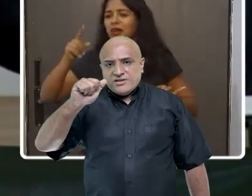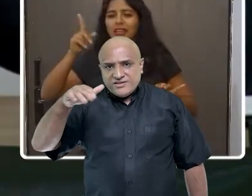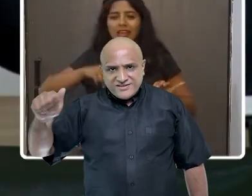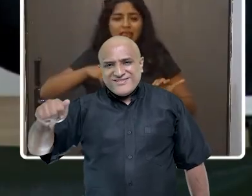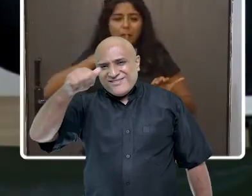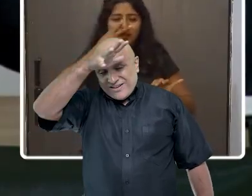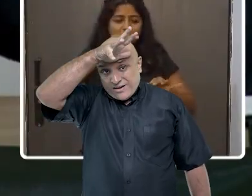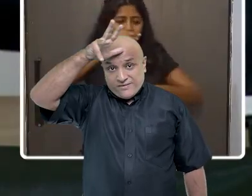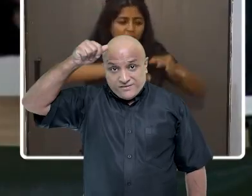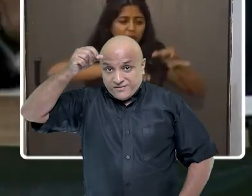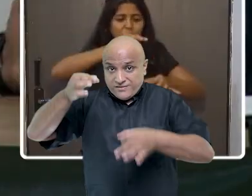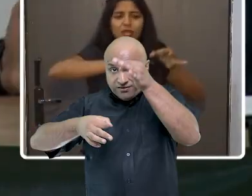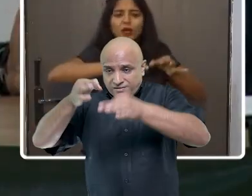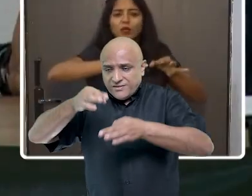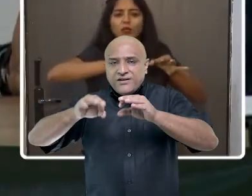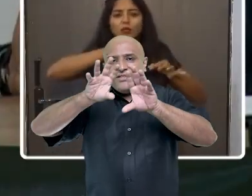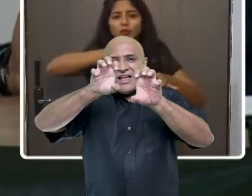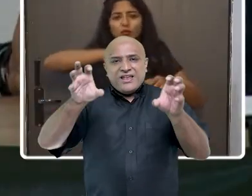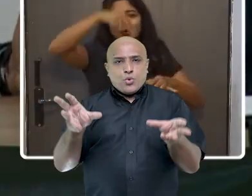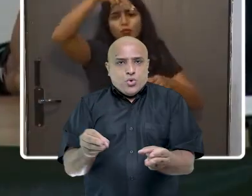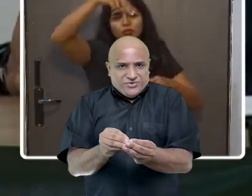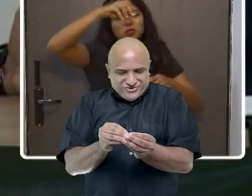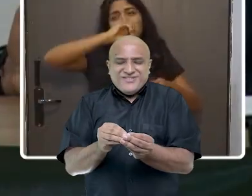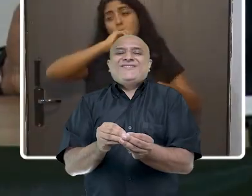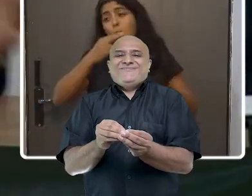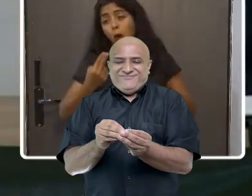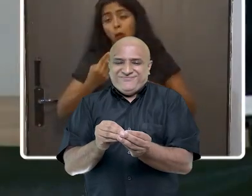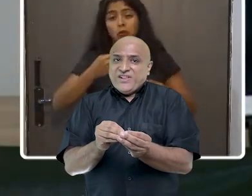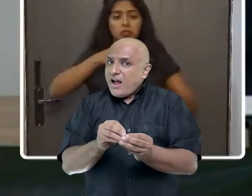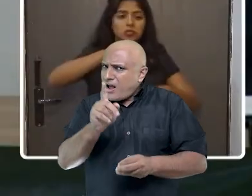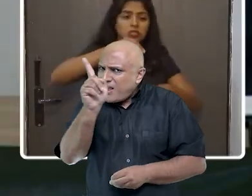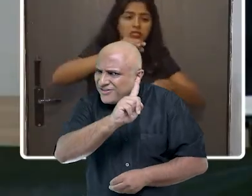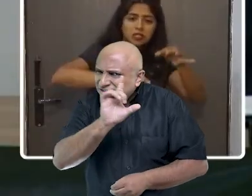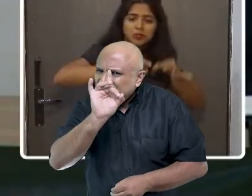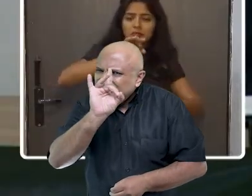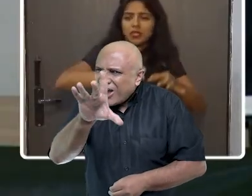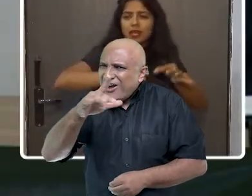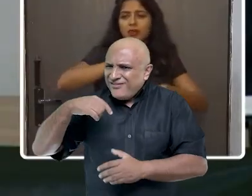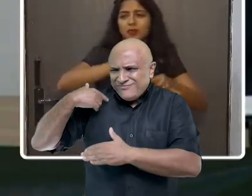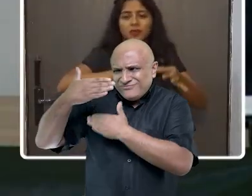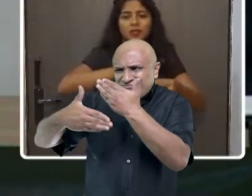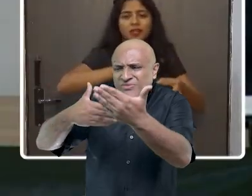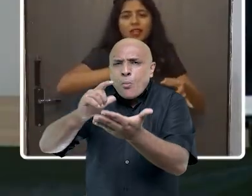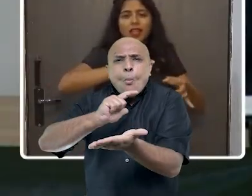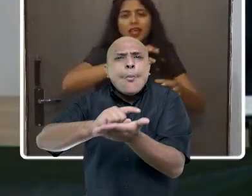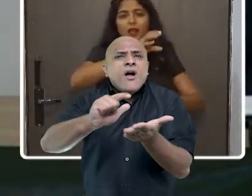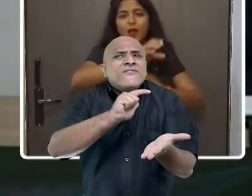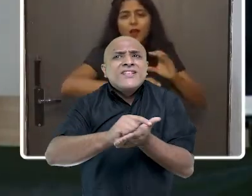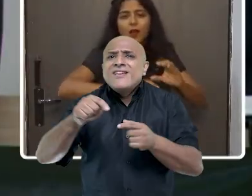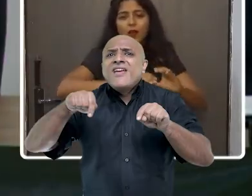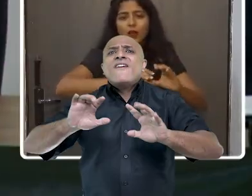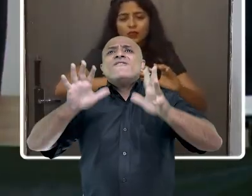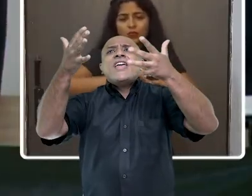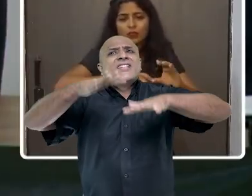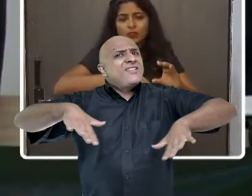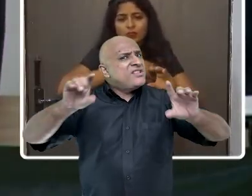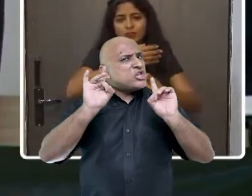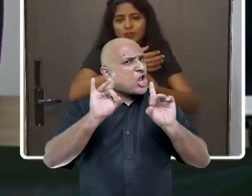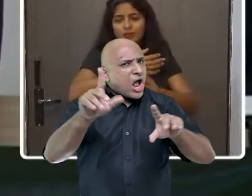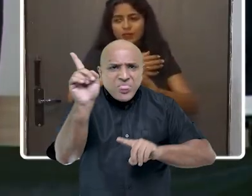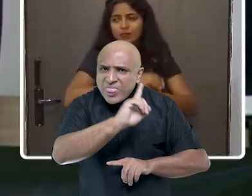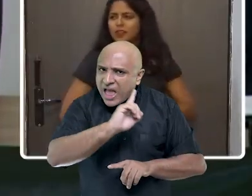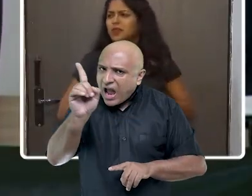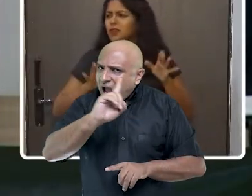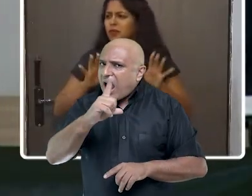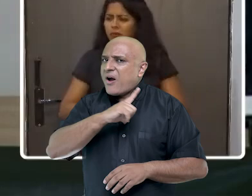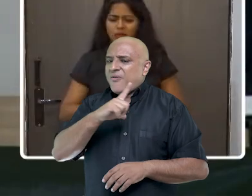Amazônia, ou Tribunal da Ecologia. Mas isso não pode ficar apenas na retórica vazia de eventos como esse, isso não pode ficar apenas e tão